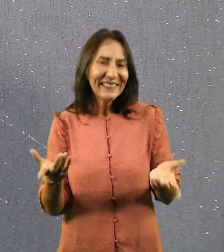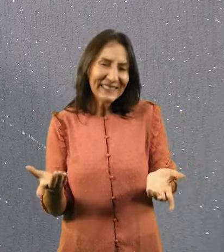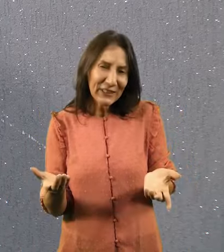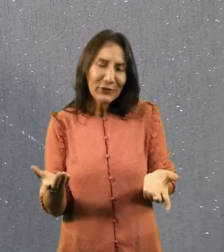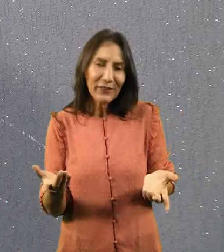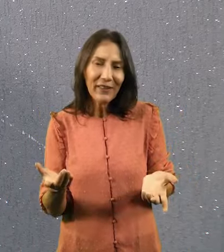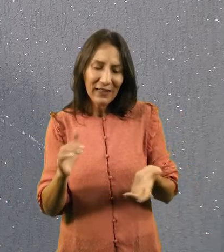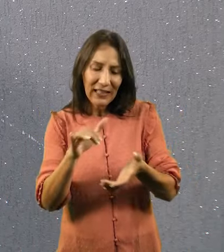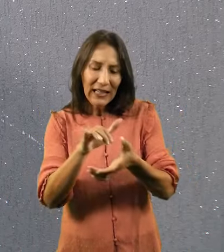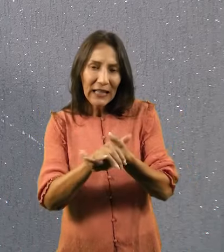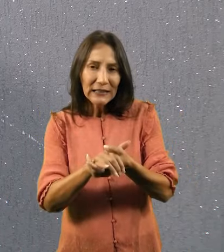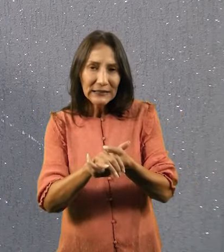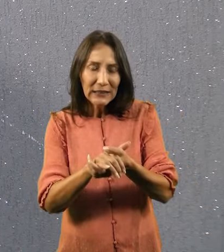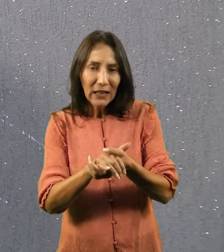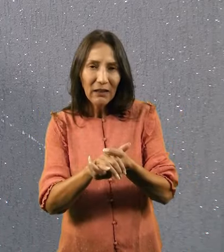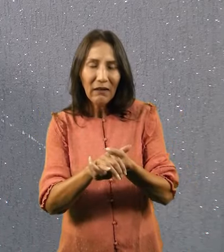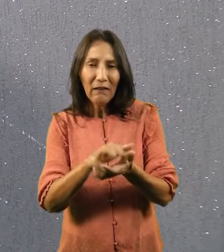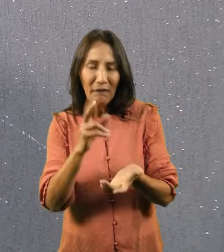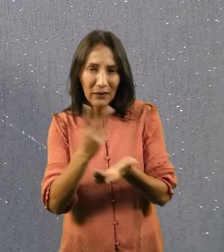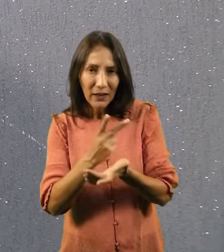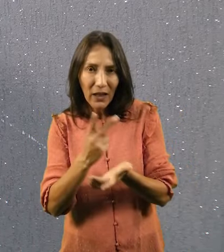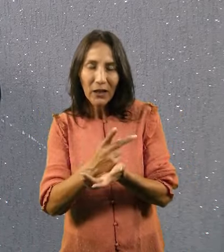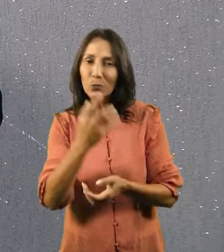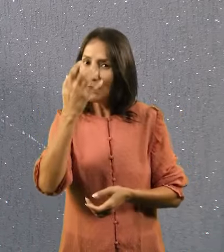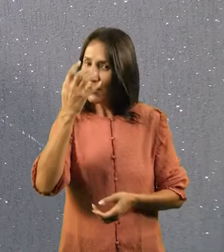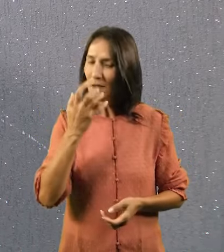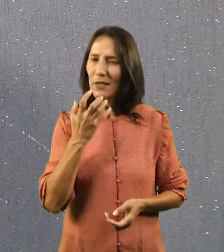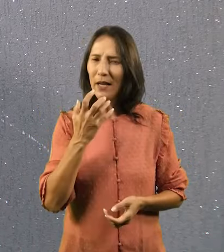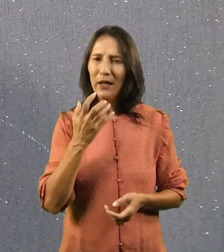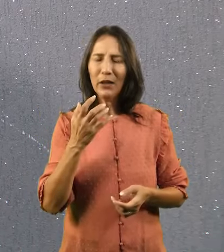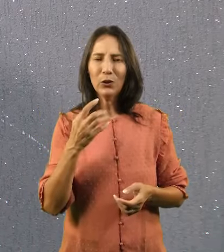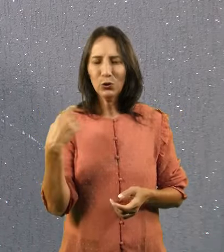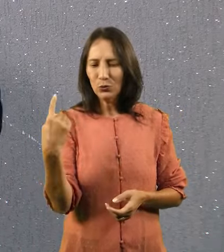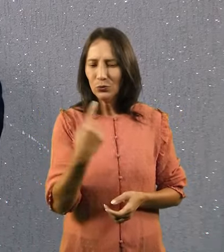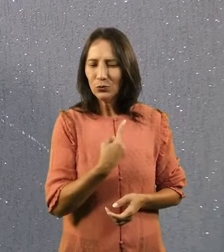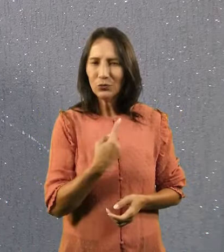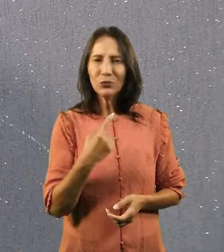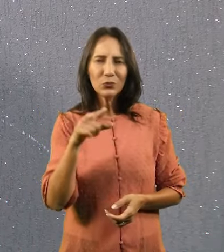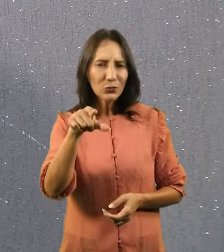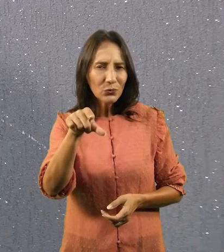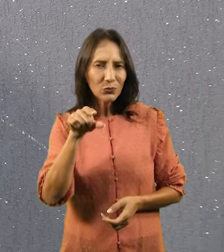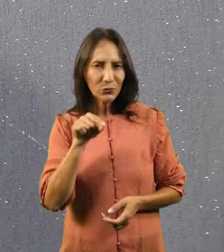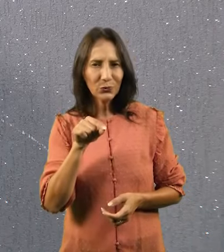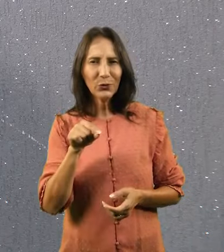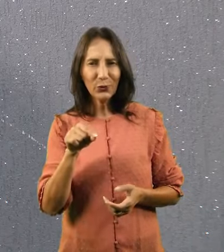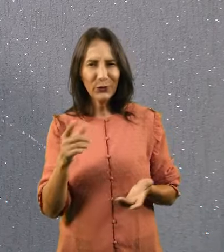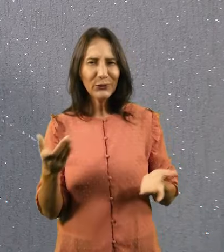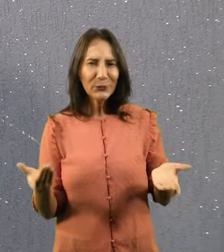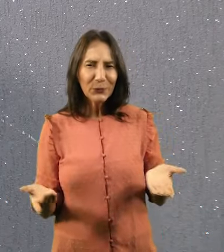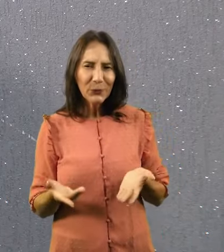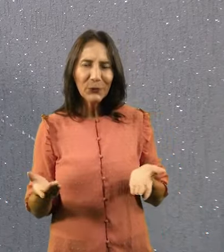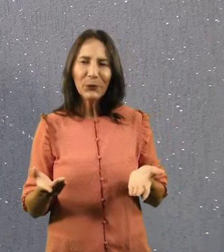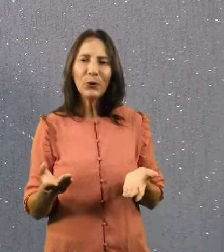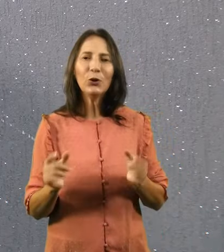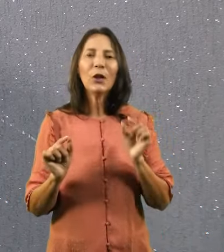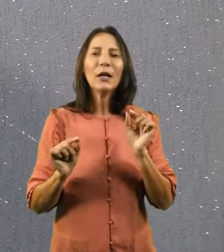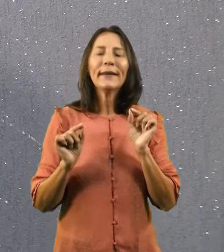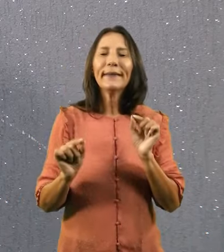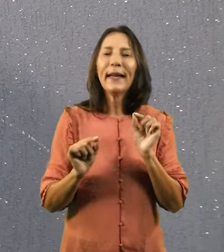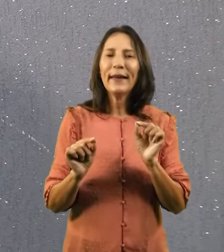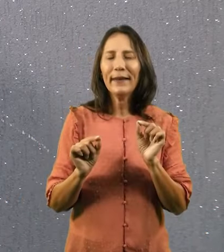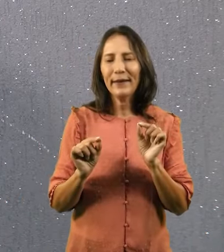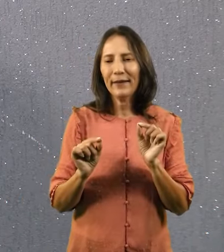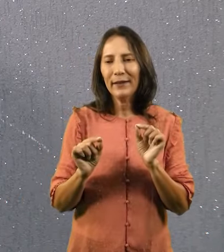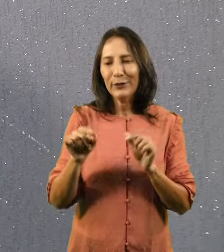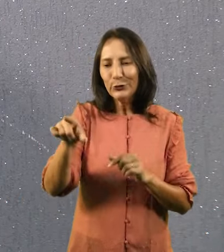casar mal é muito sério. As escolhas que nós fazemos hoje no nosso dia a dia, com quem vamos passar a